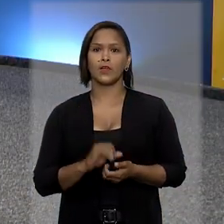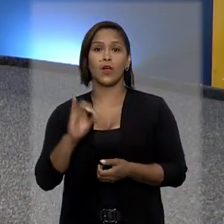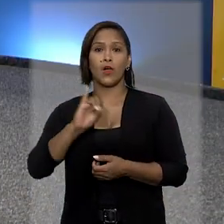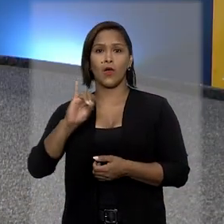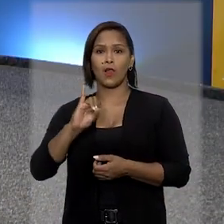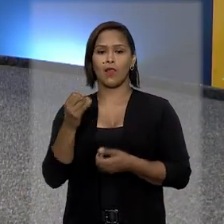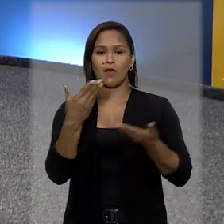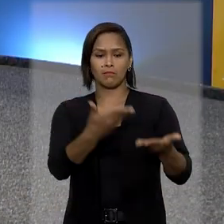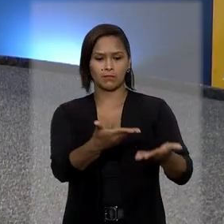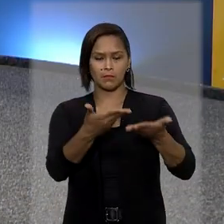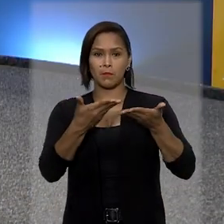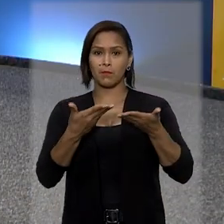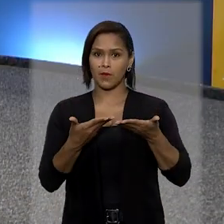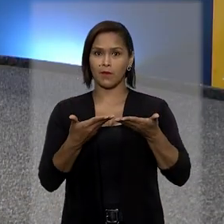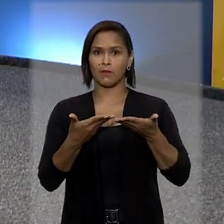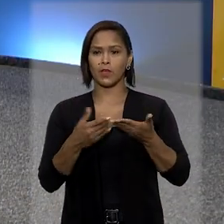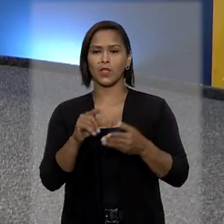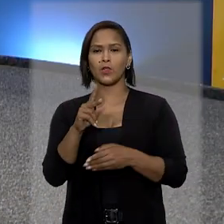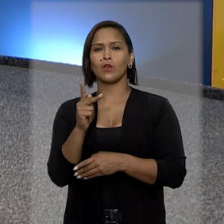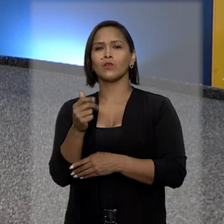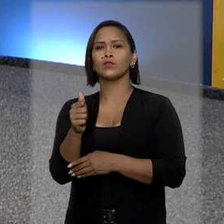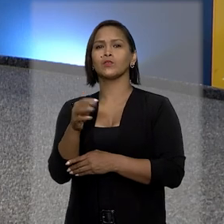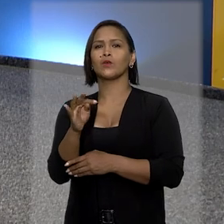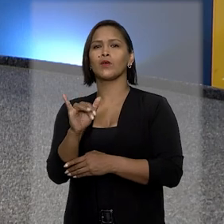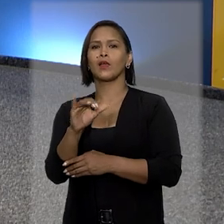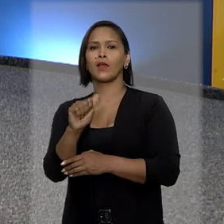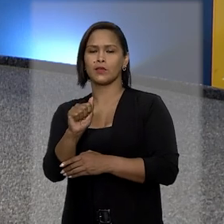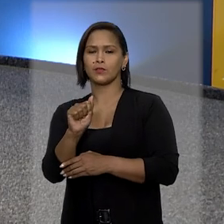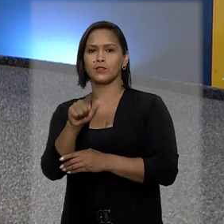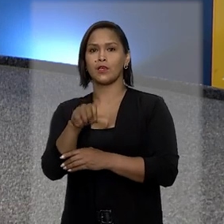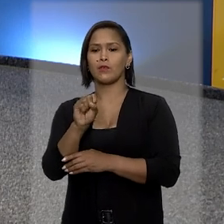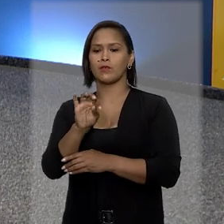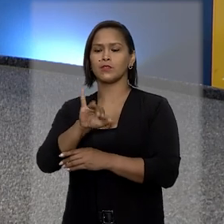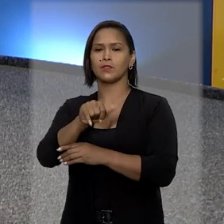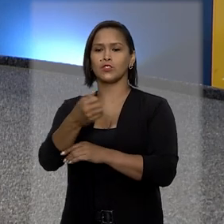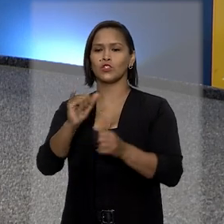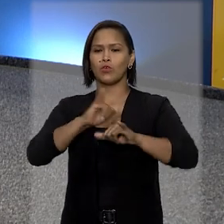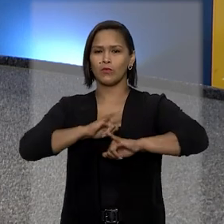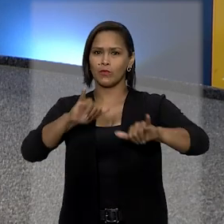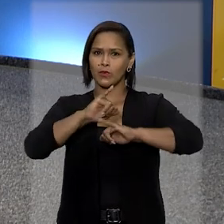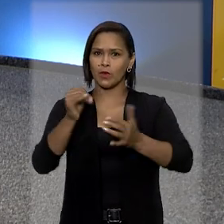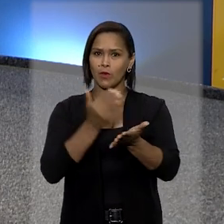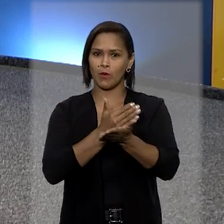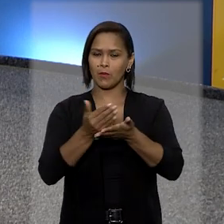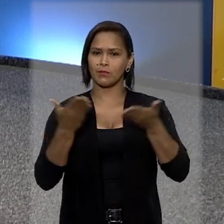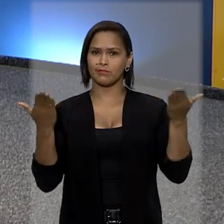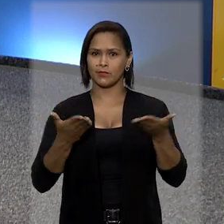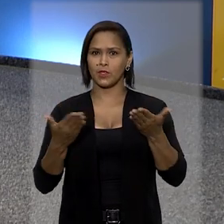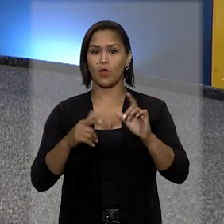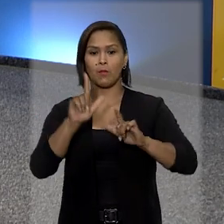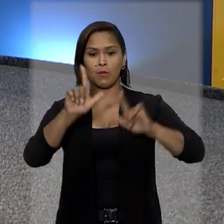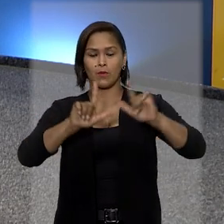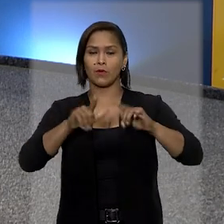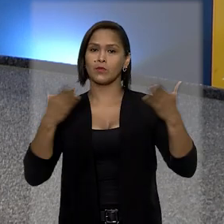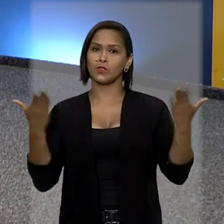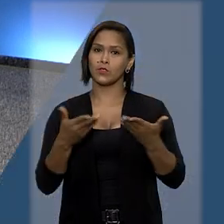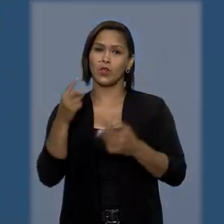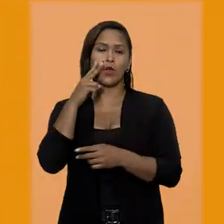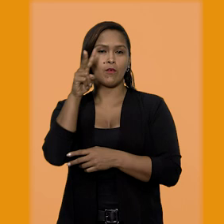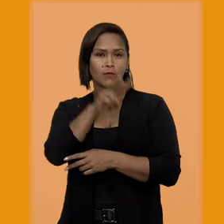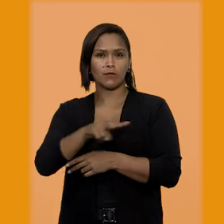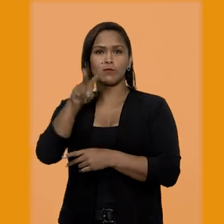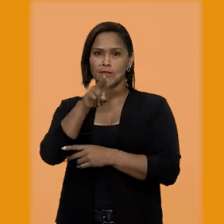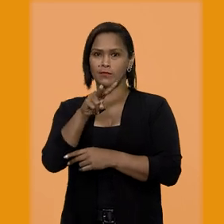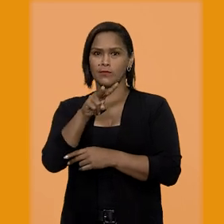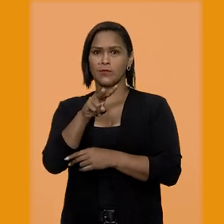Olá, seja muito bem-vindo. Eu sou Kátia Gomes e o STJ Notícias está no ar. No programa de hoje você